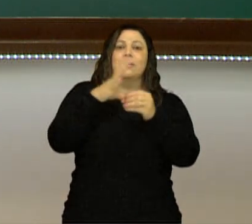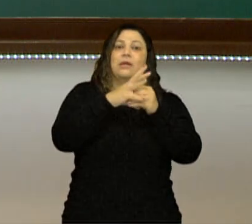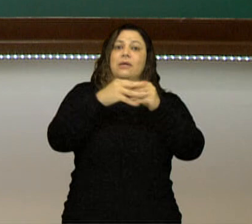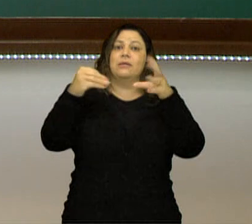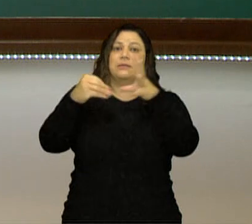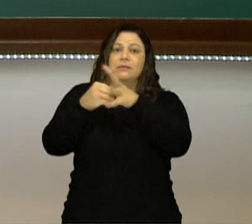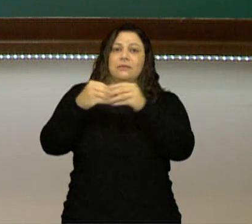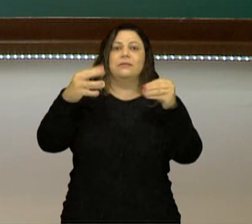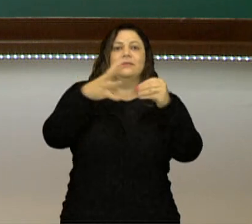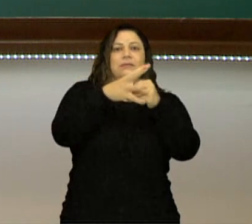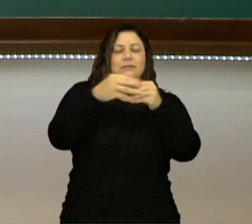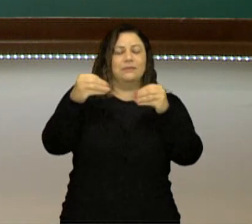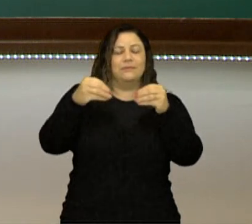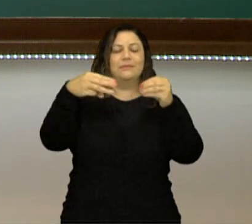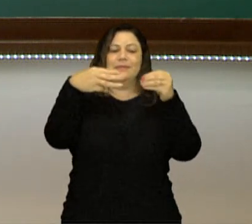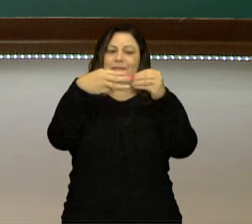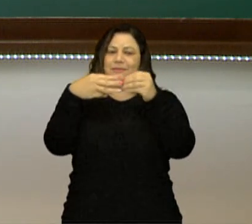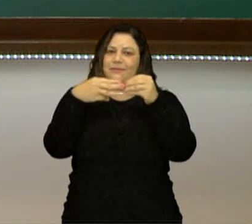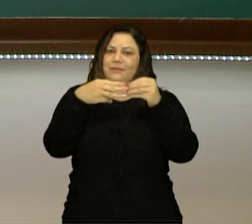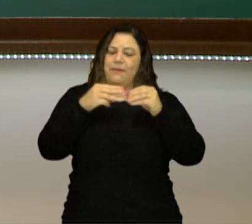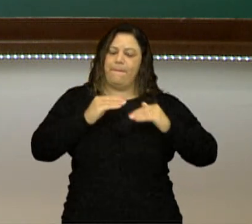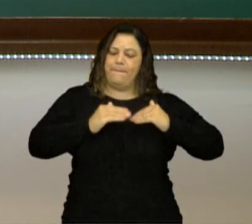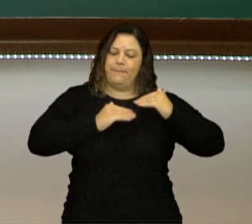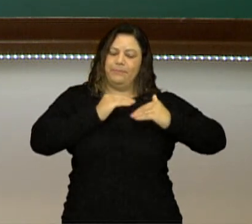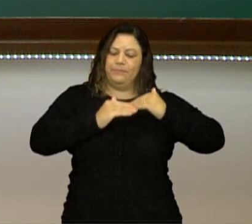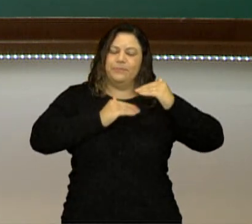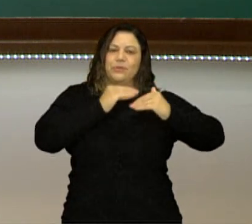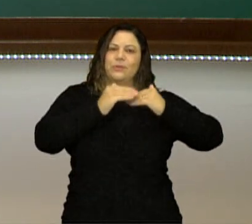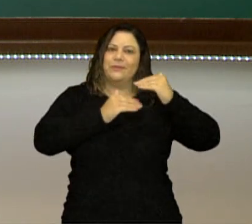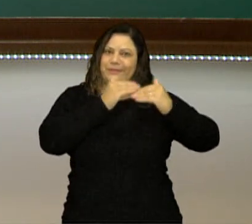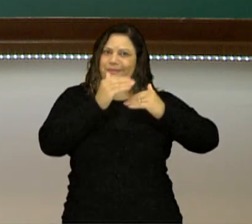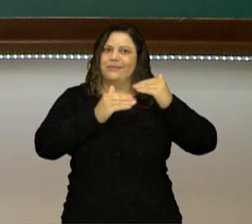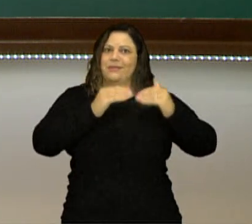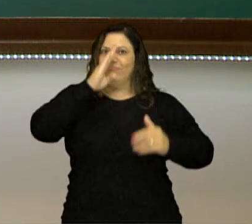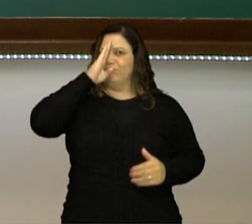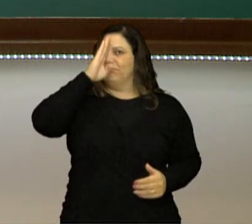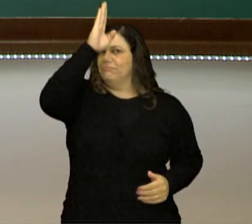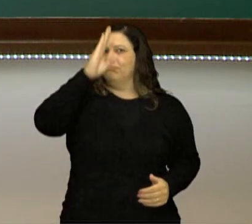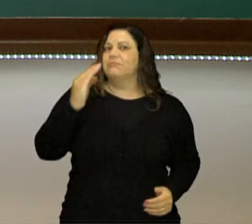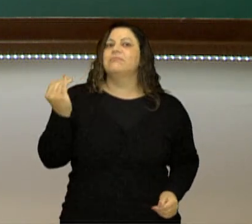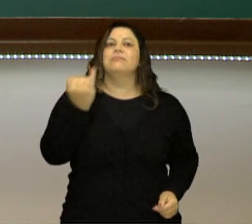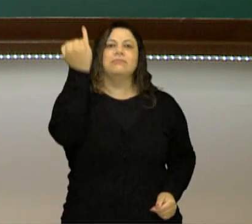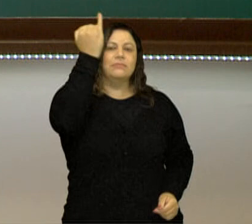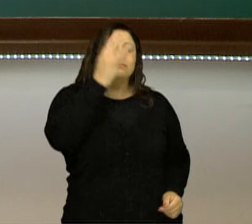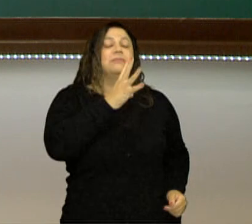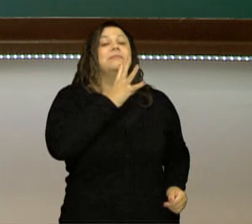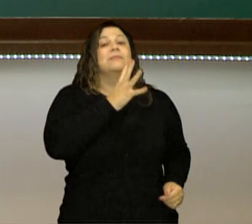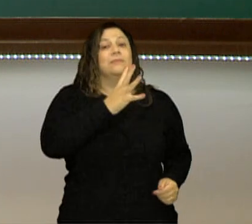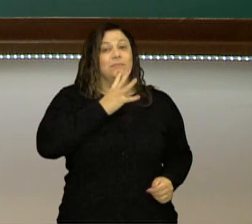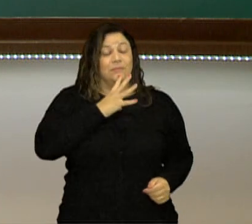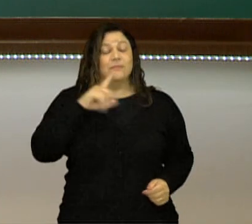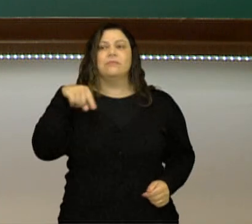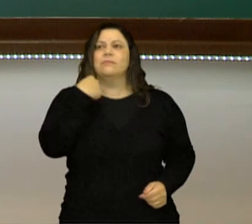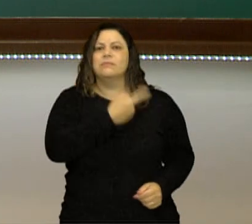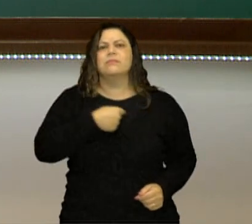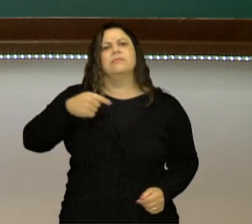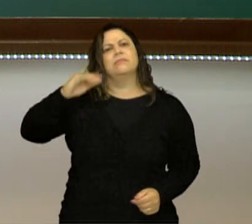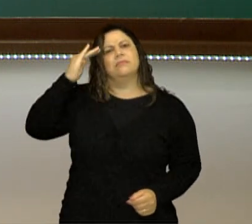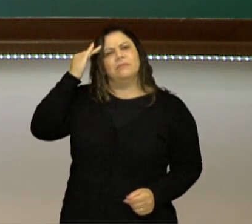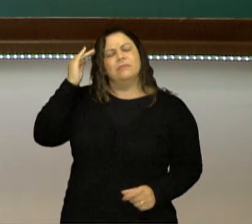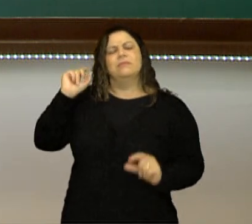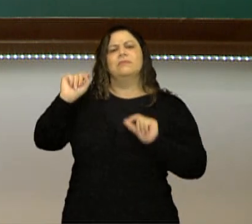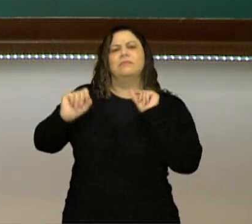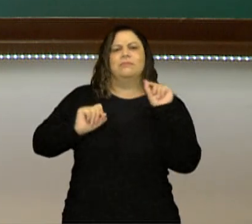Só que a divisão celular tem processos que são extremamente importantes a gente conhecer para a gente entender, não só